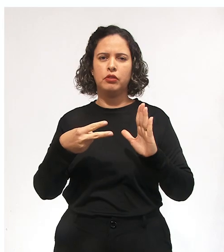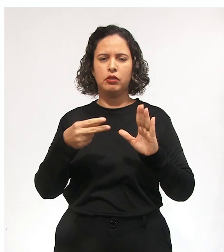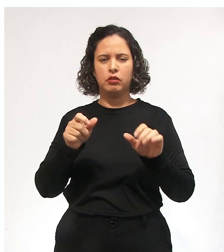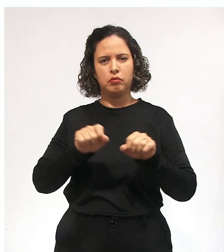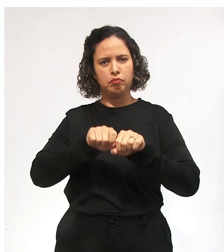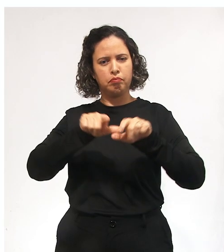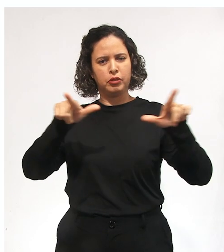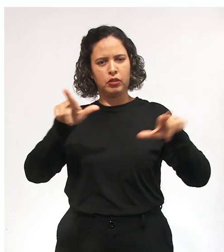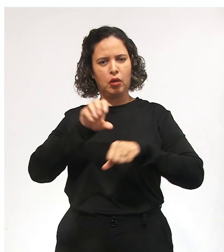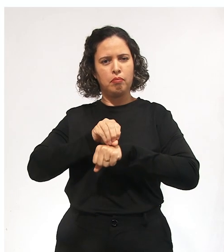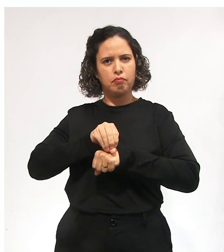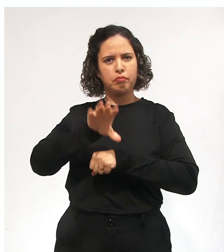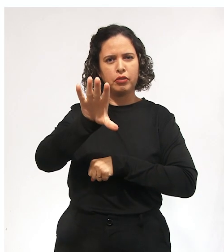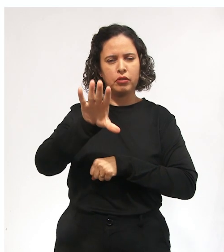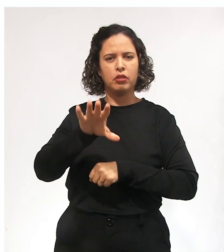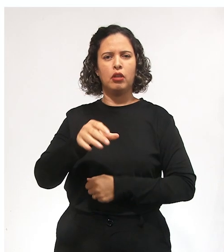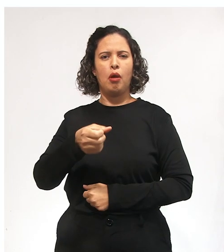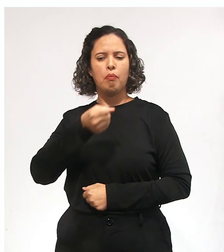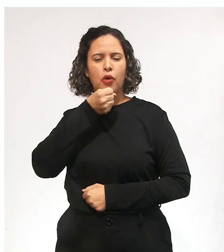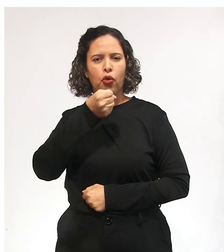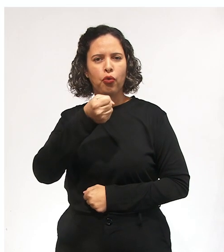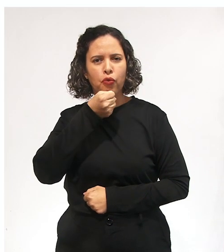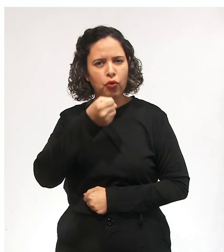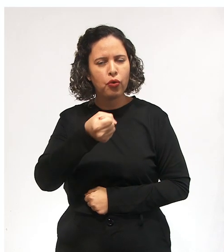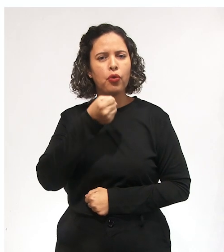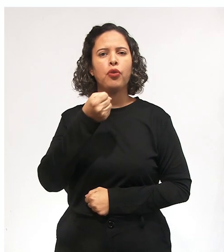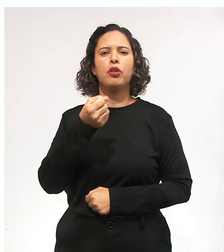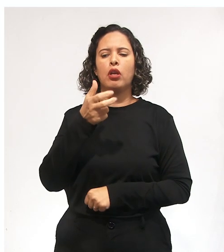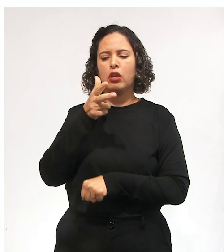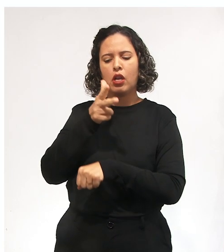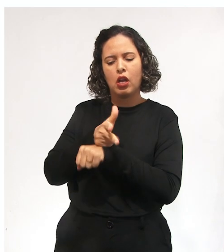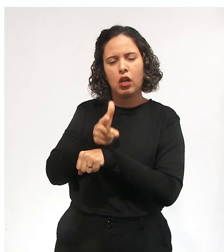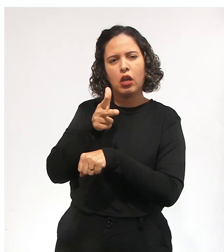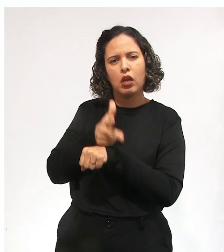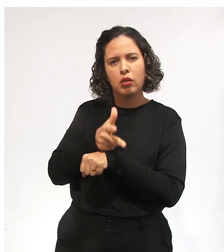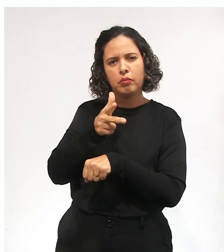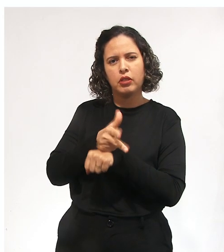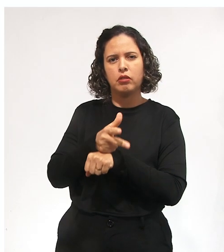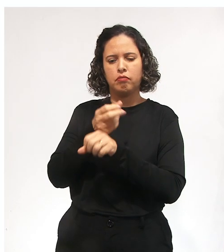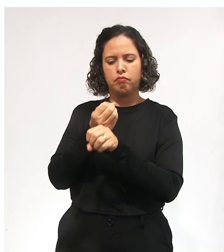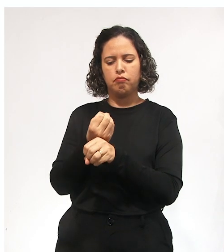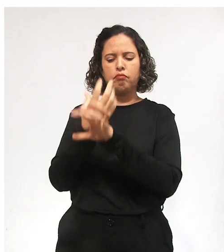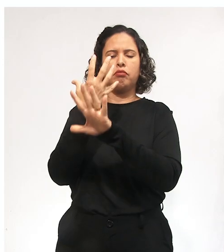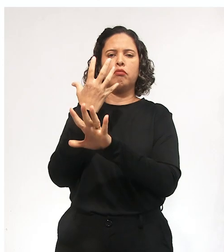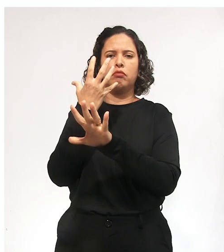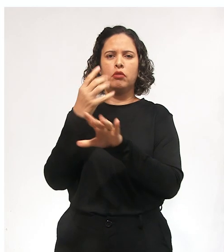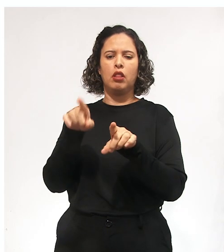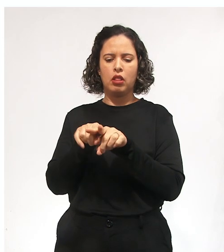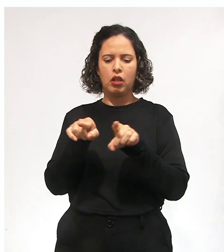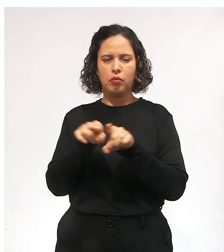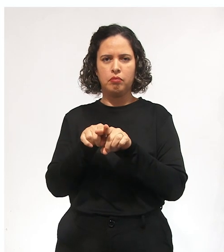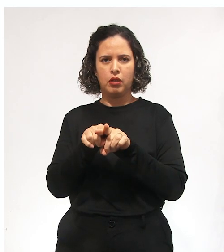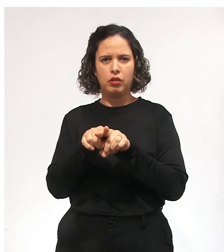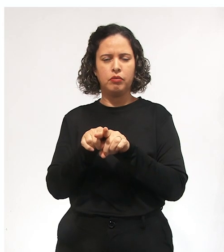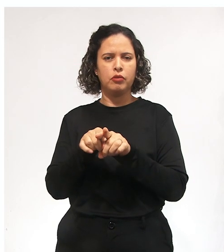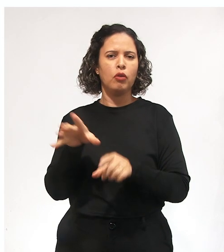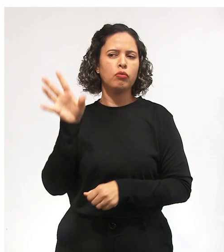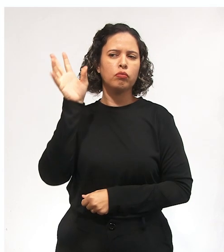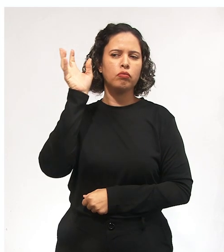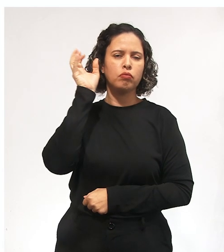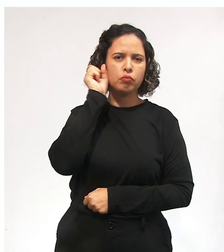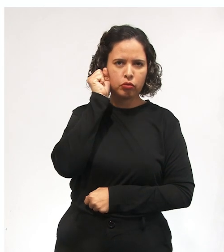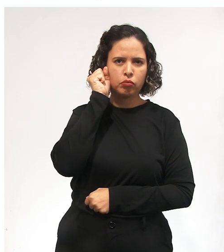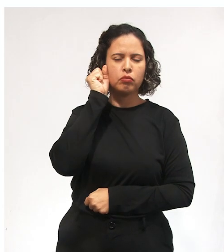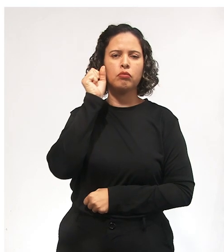projetor, microfone, câmera, webcam, né? Aqui aquelas caixinhas de som,